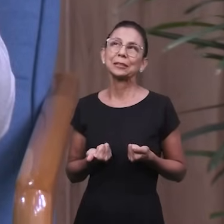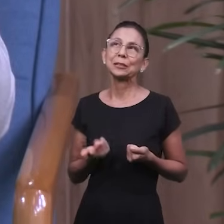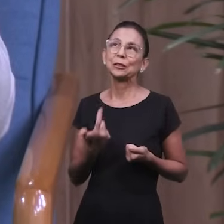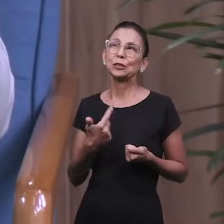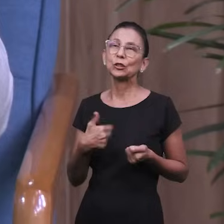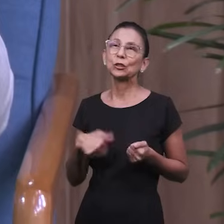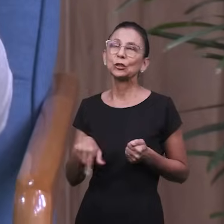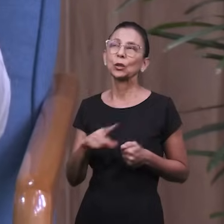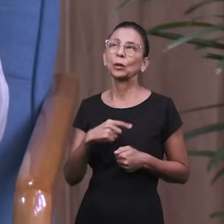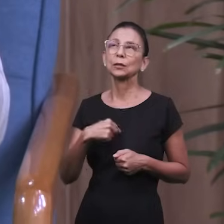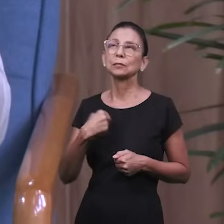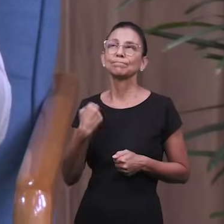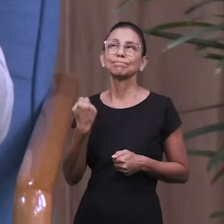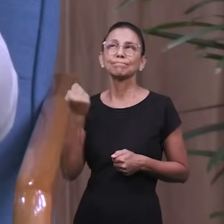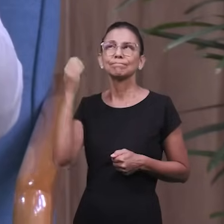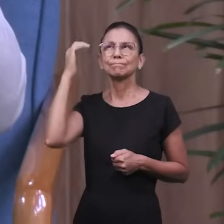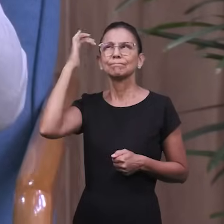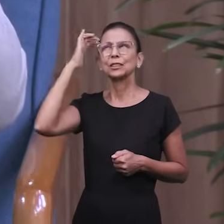nosso